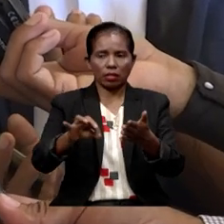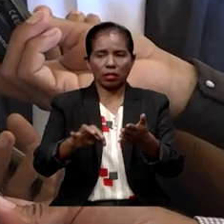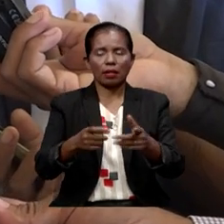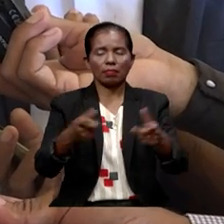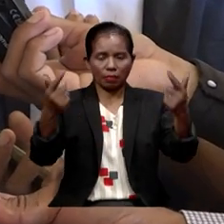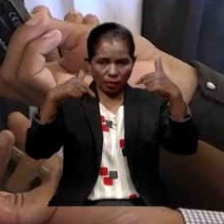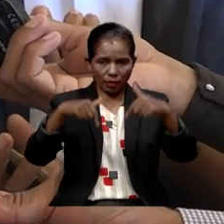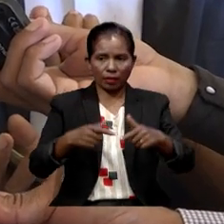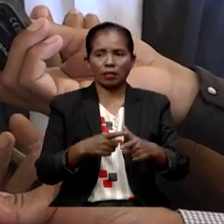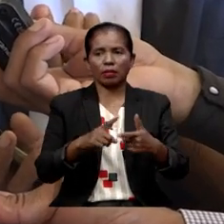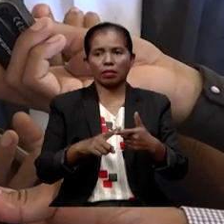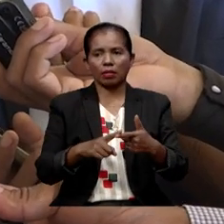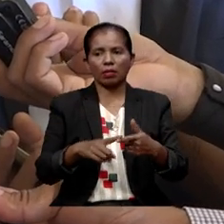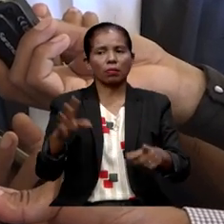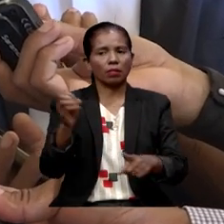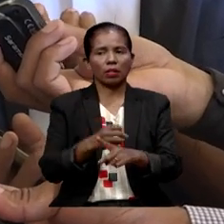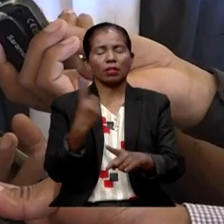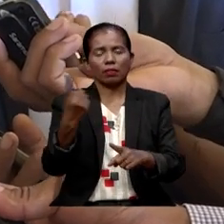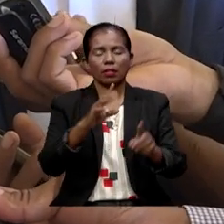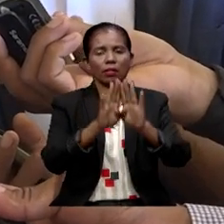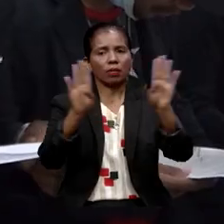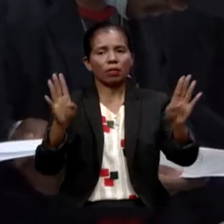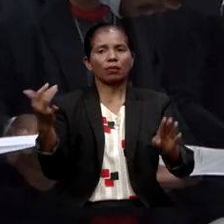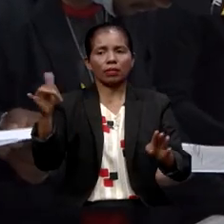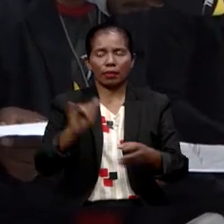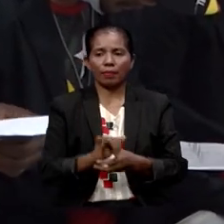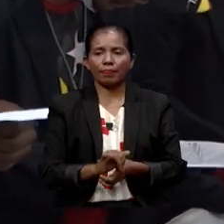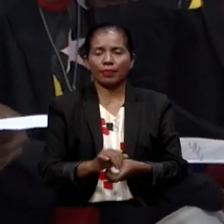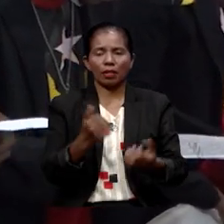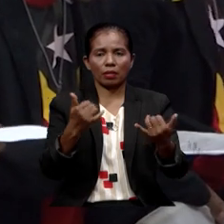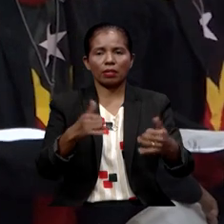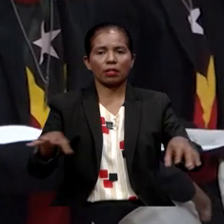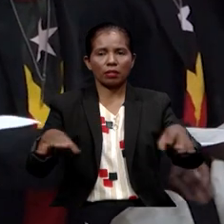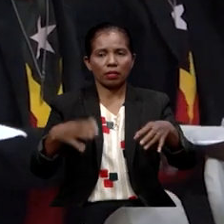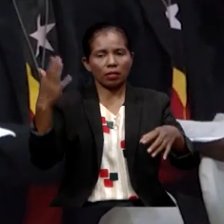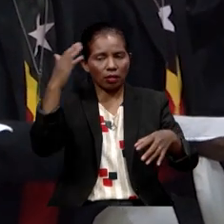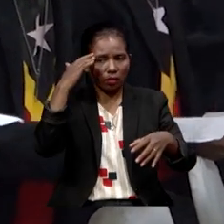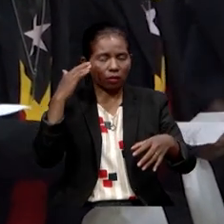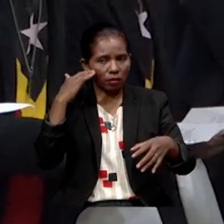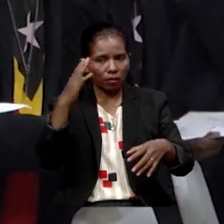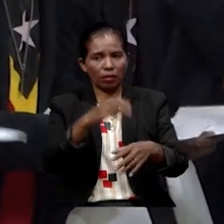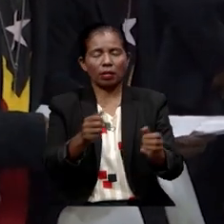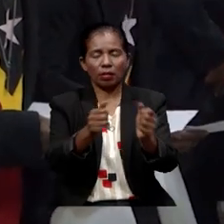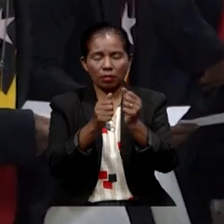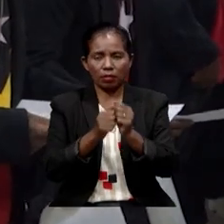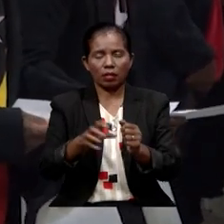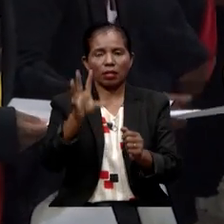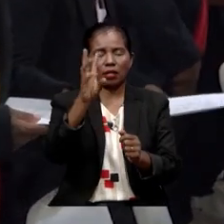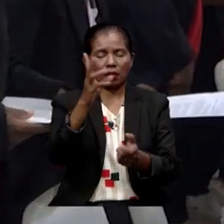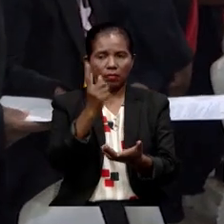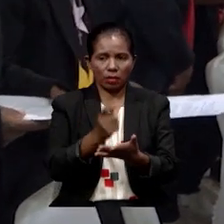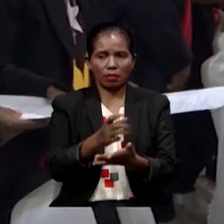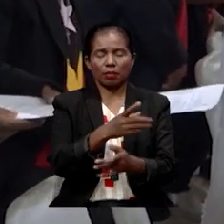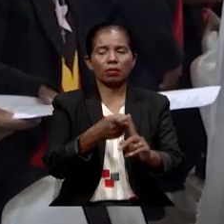bem, também a oportunidade na Fatin, logo que para ser. Trabalhador Timor-Luan deverá dar um serviço e a Coreia do Sul, a muito carinho nem recém,